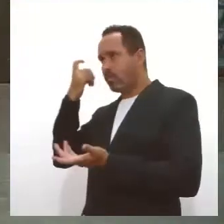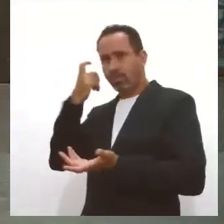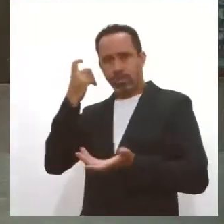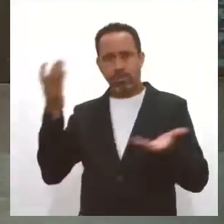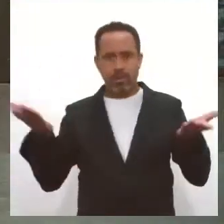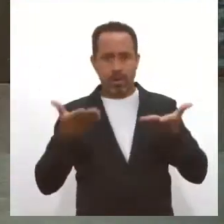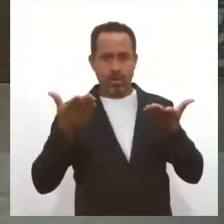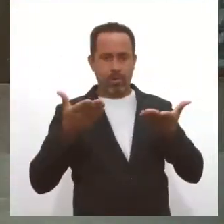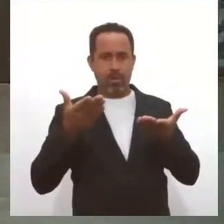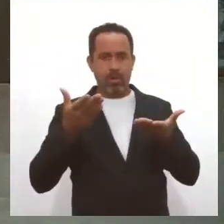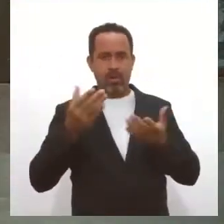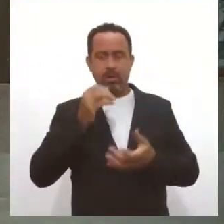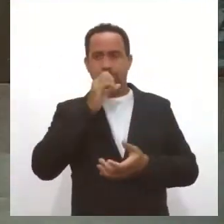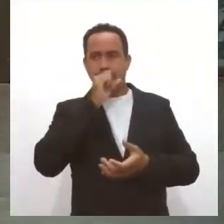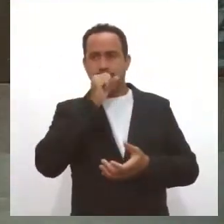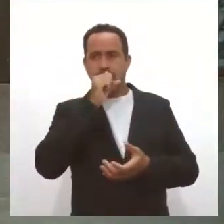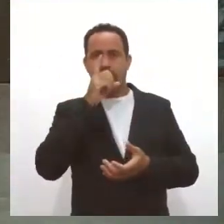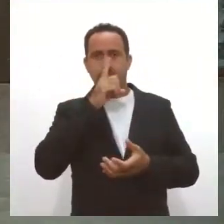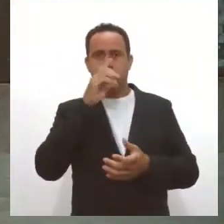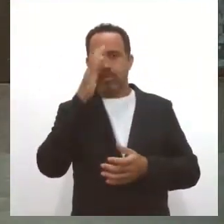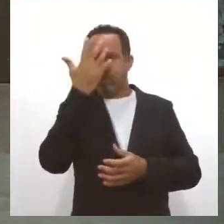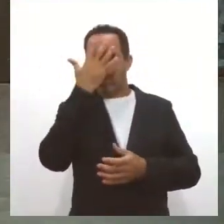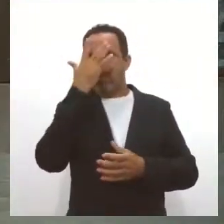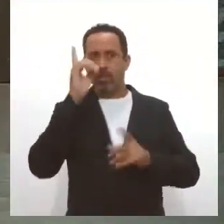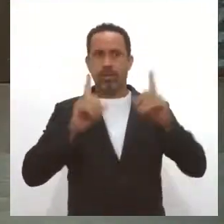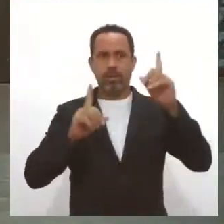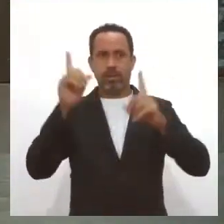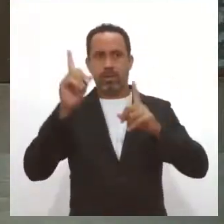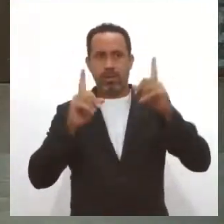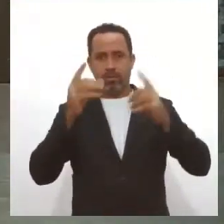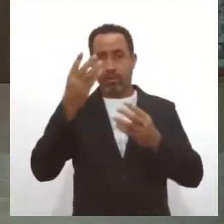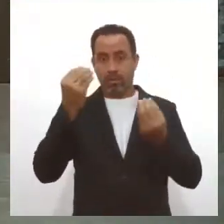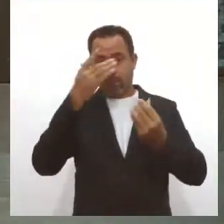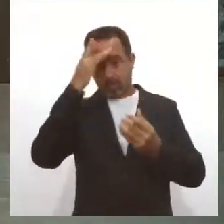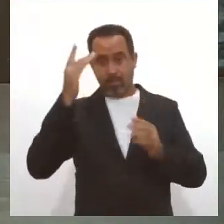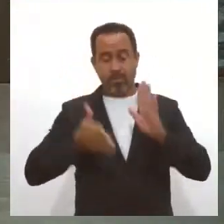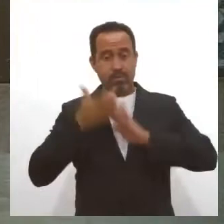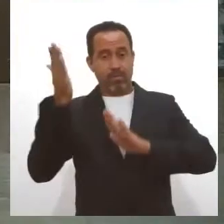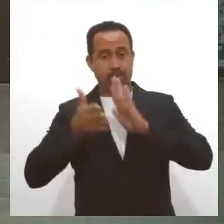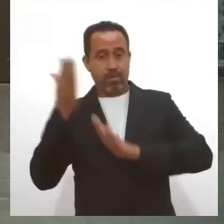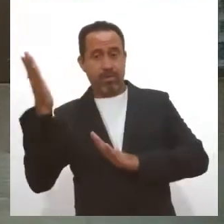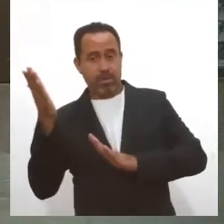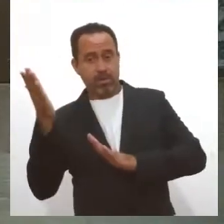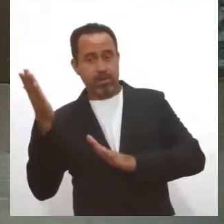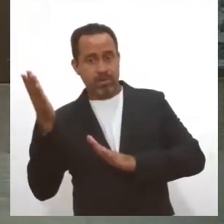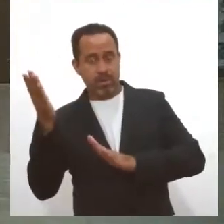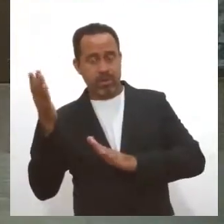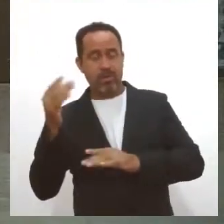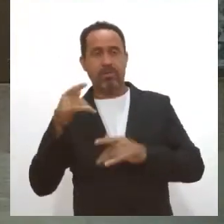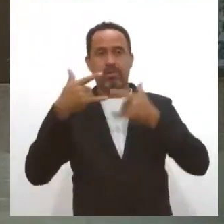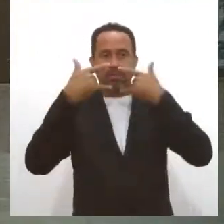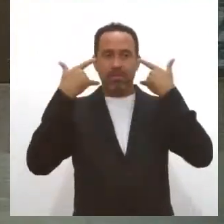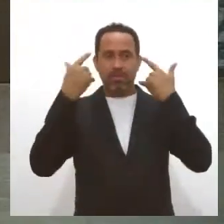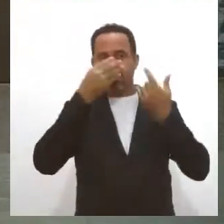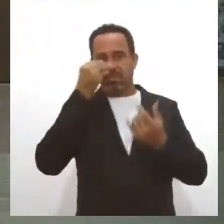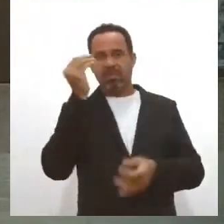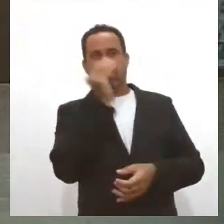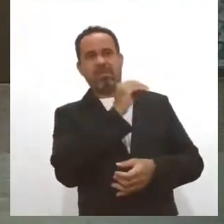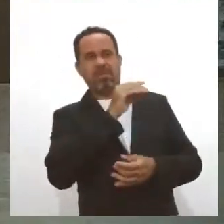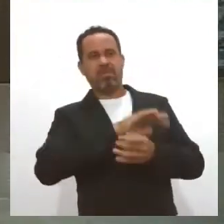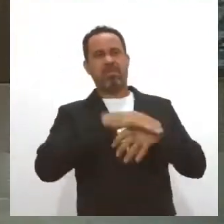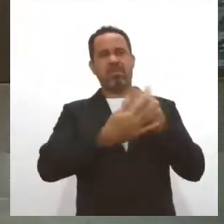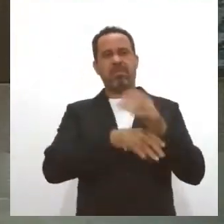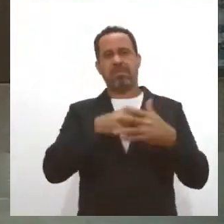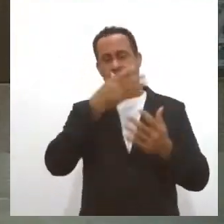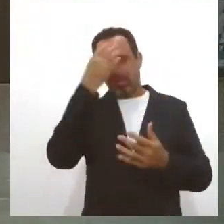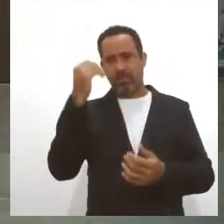de semana de carnaval. Muitas pessoas viajaram, muitas pessoas deixaram de usar máscara ou álcool em gel,